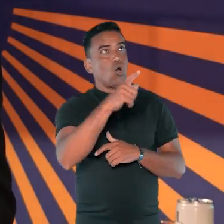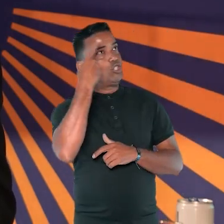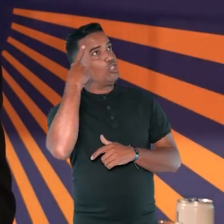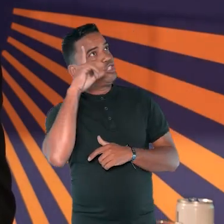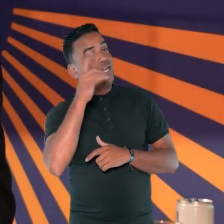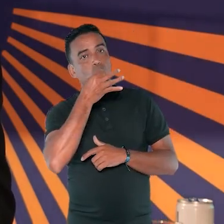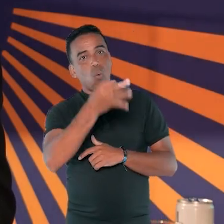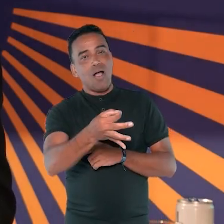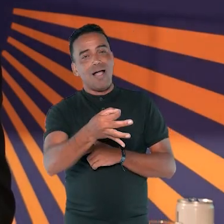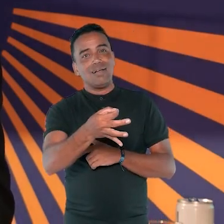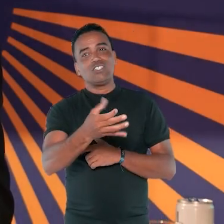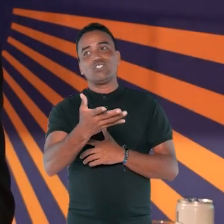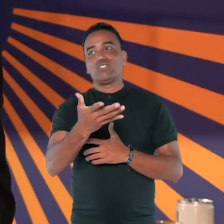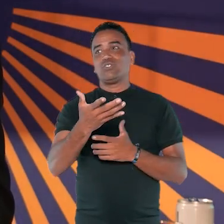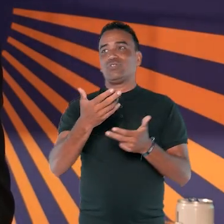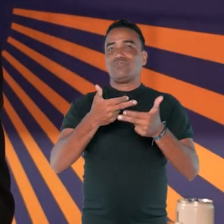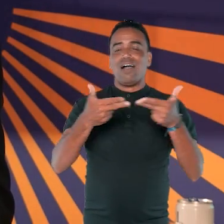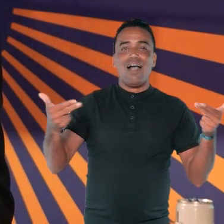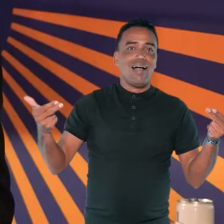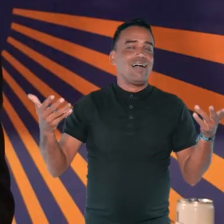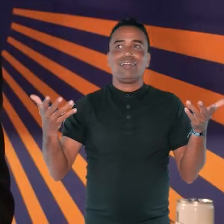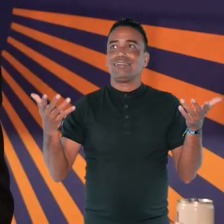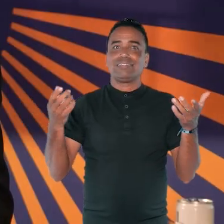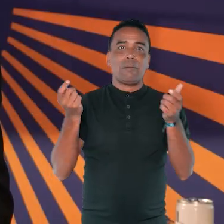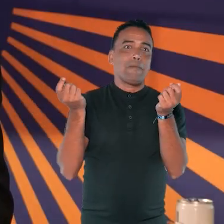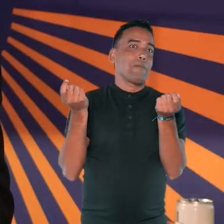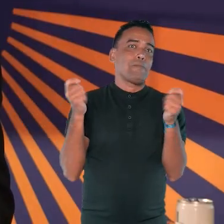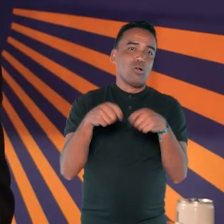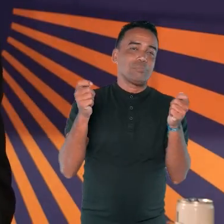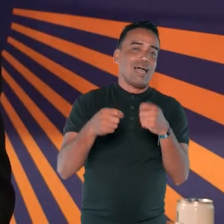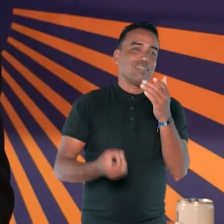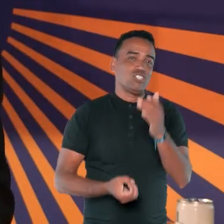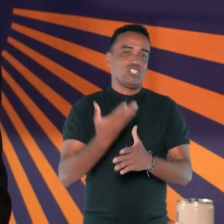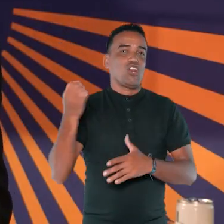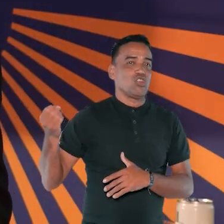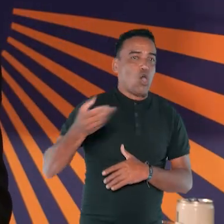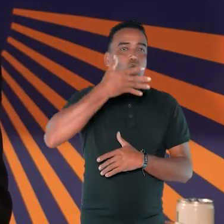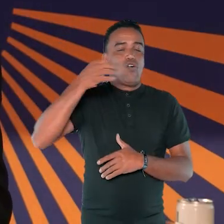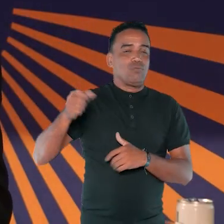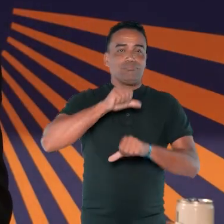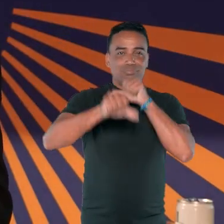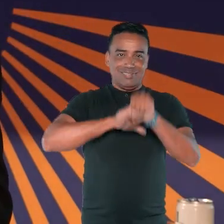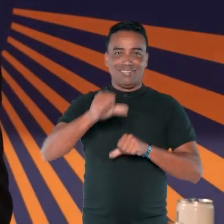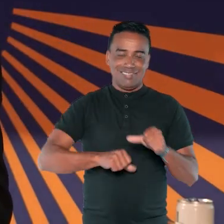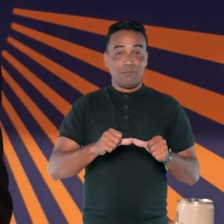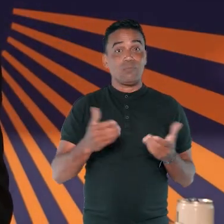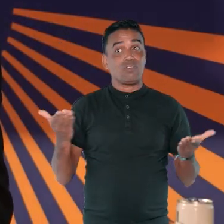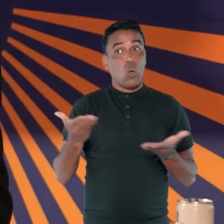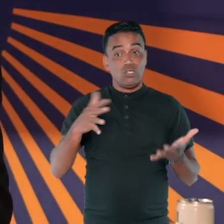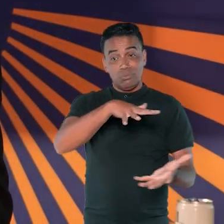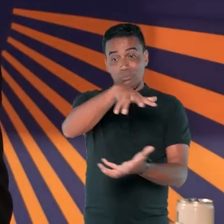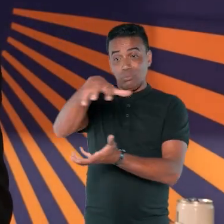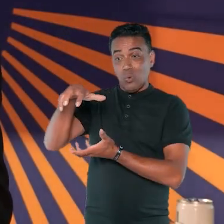eu acho que há muito mais luz e possibilidades de realizações. Mas também, hoje, o mundo que nós vivemos